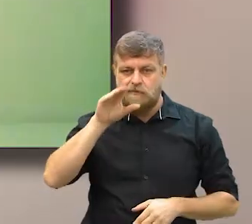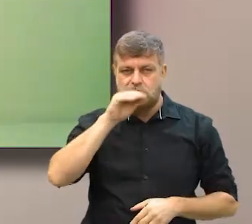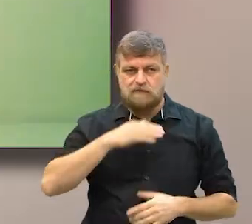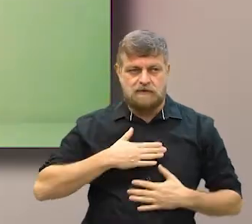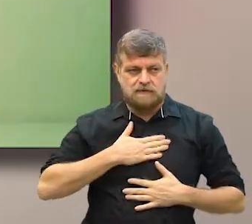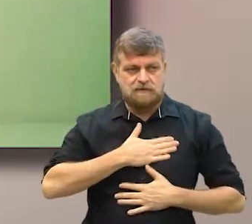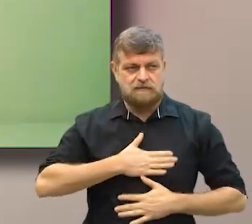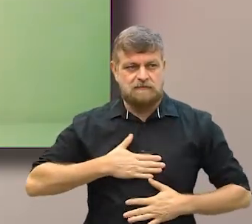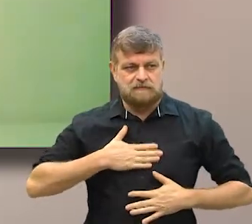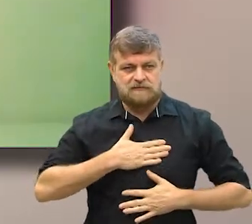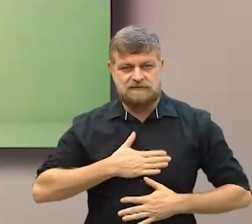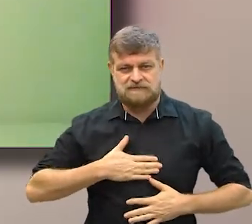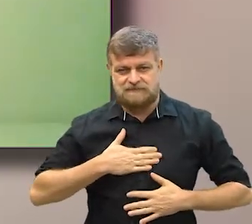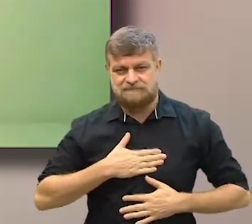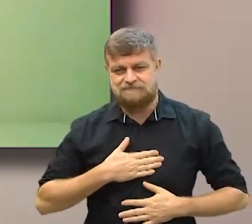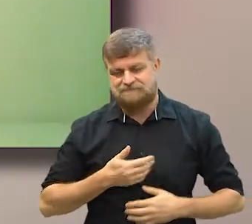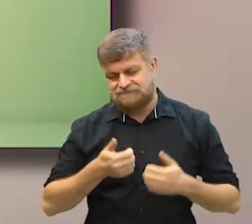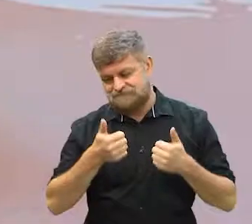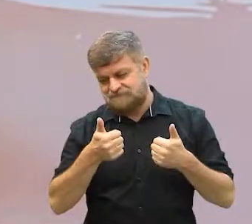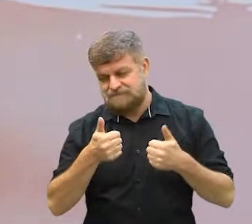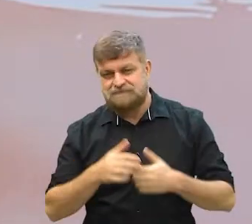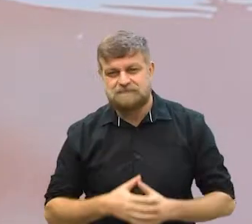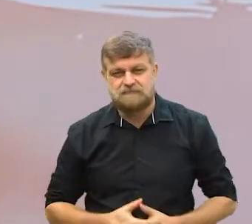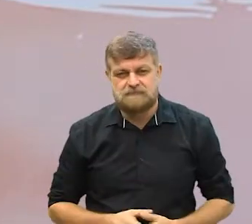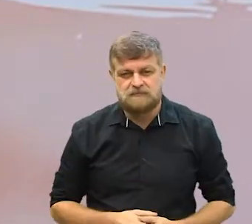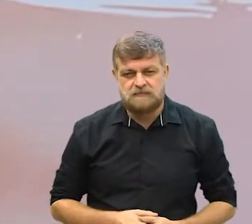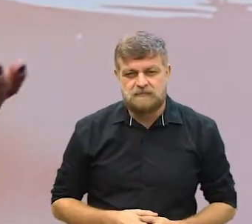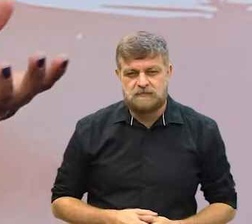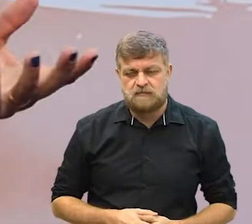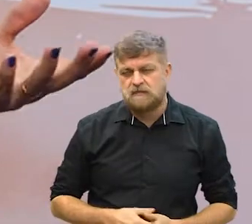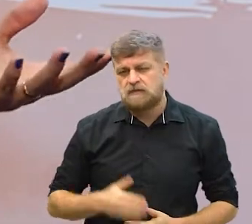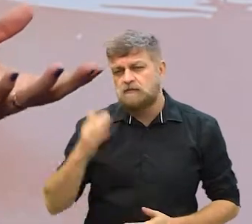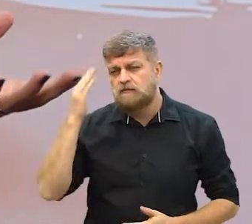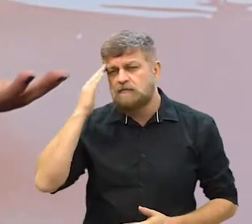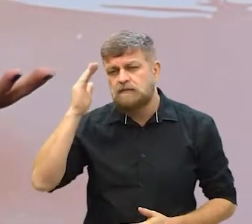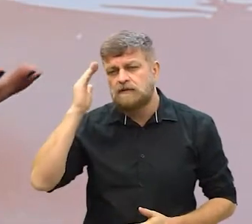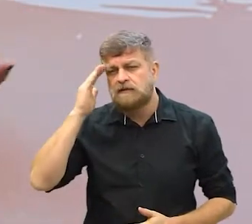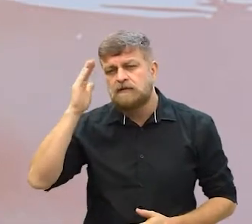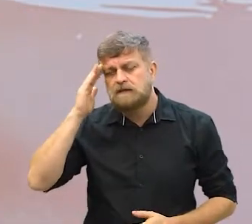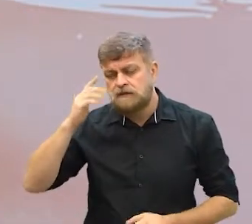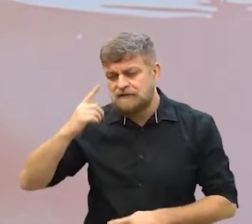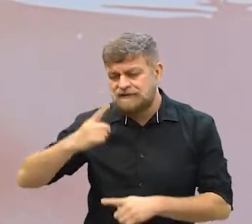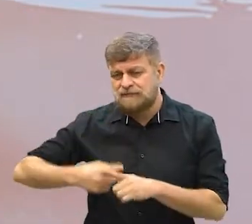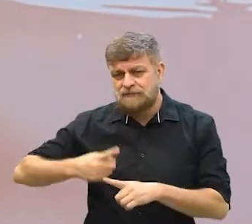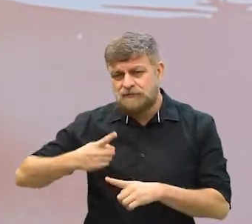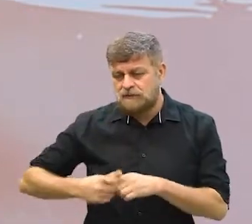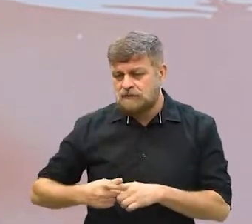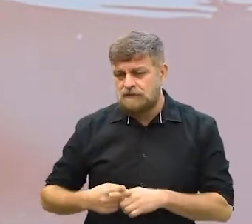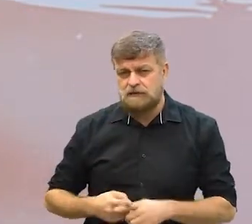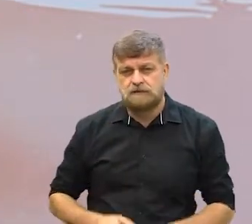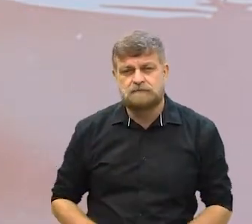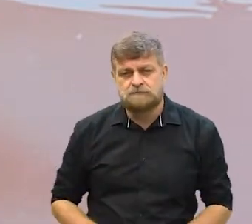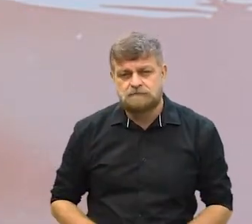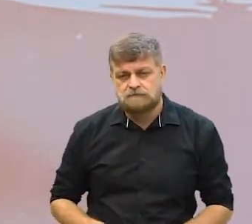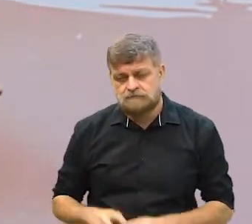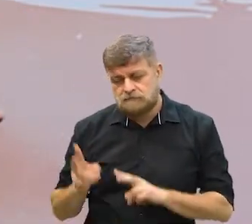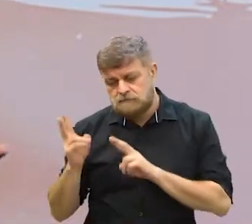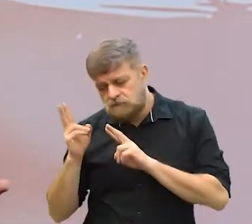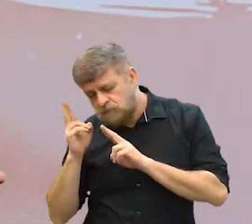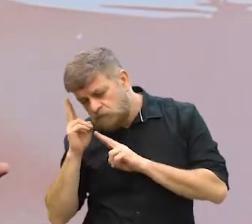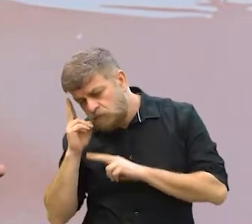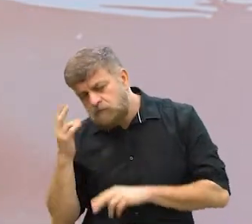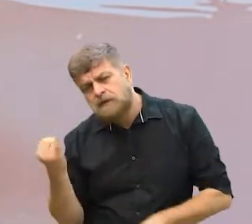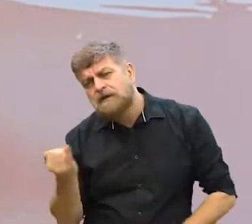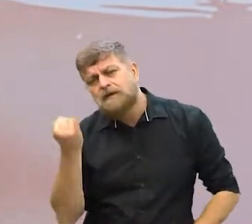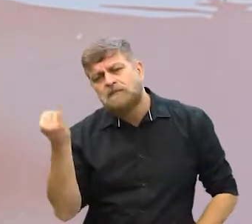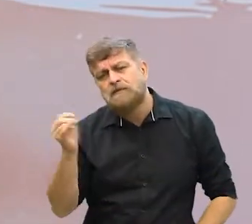O prazer é muito grande participar. Obrigado. Doutor, para a gente entender por que é tão importante